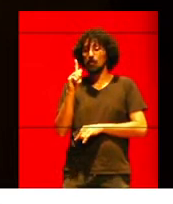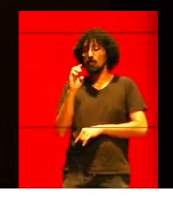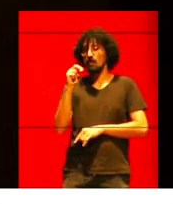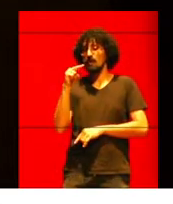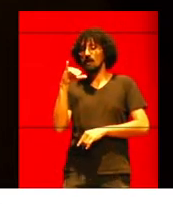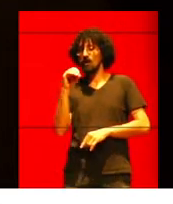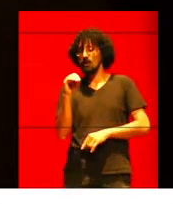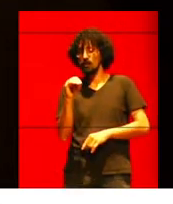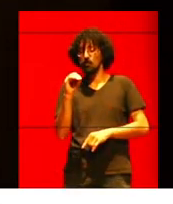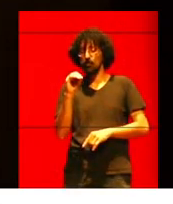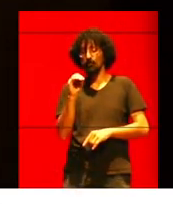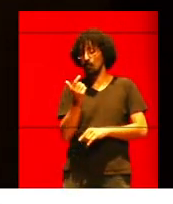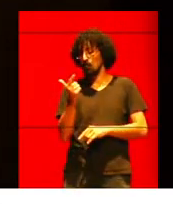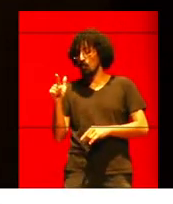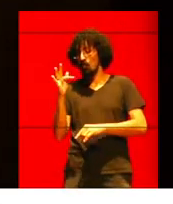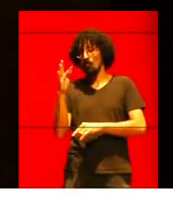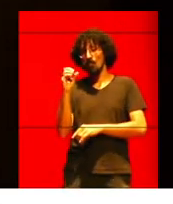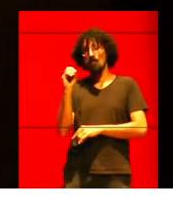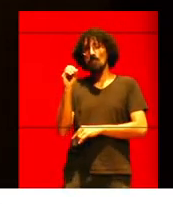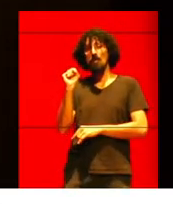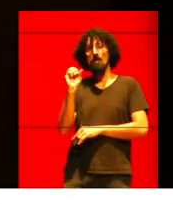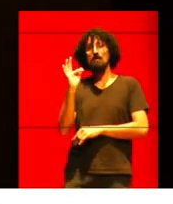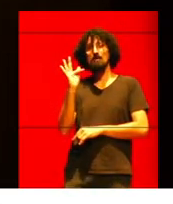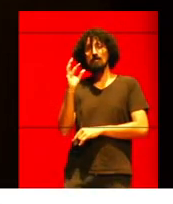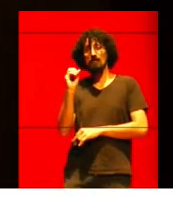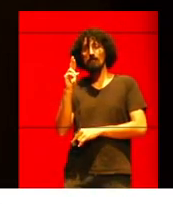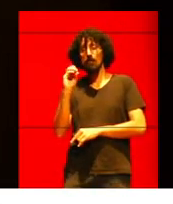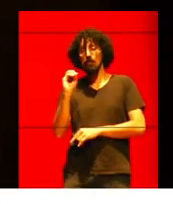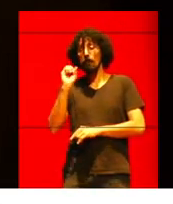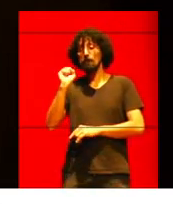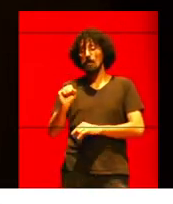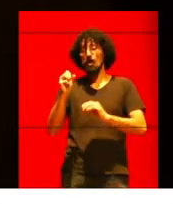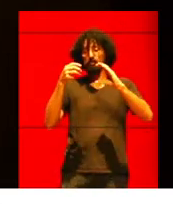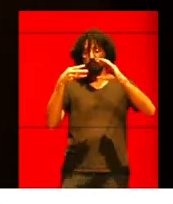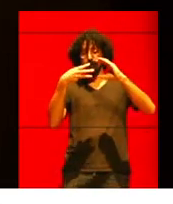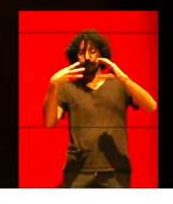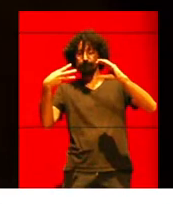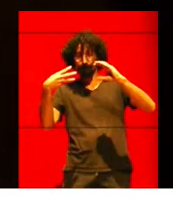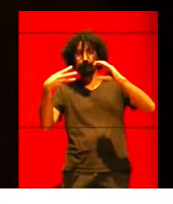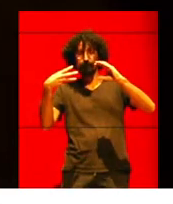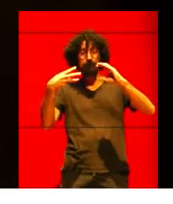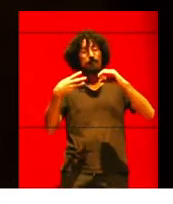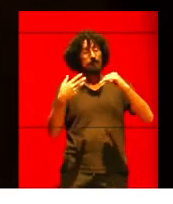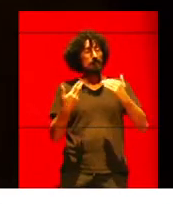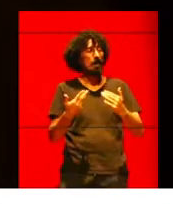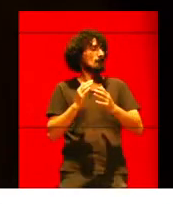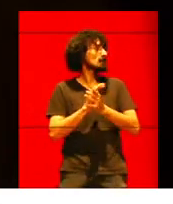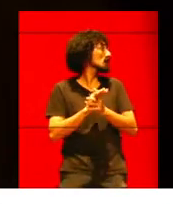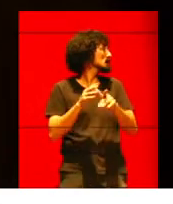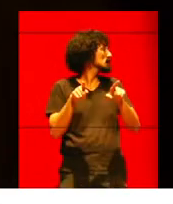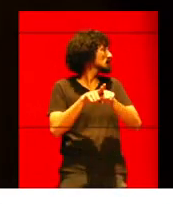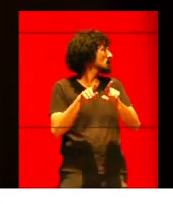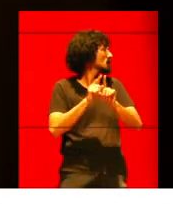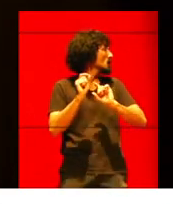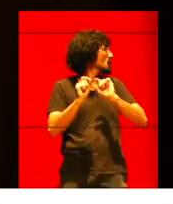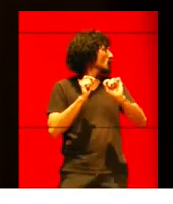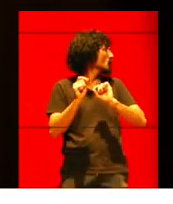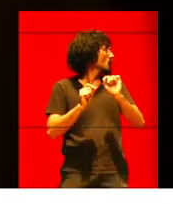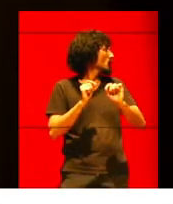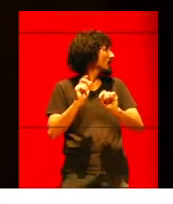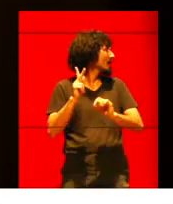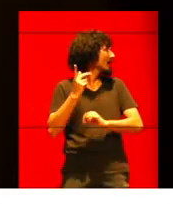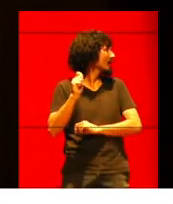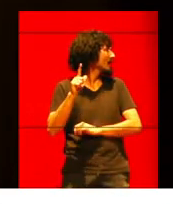E há os halogênios também, quando a gente começa a estudar as funções halogenadas, que são os elementos da família